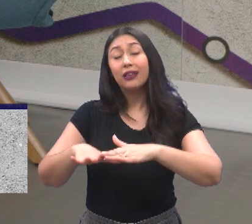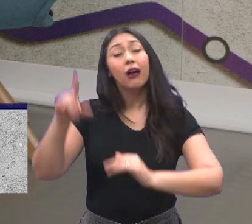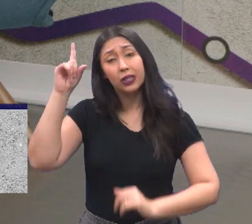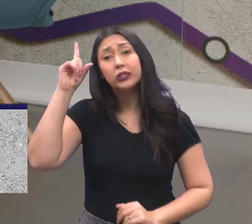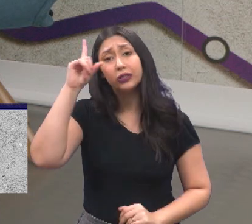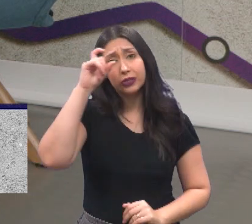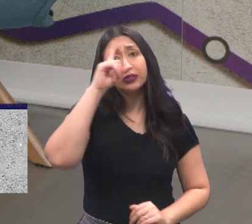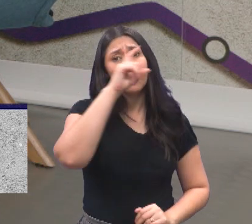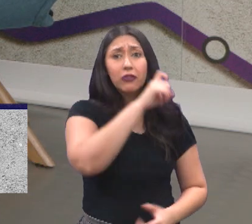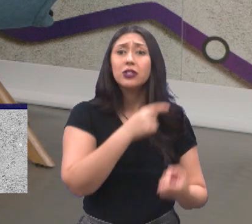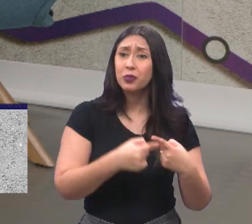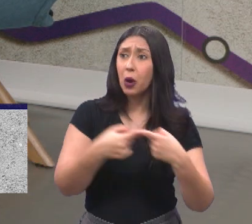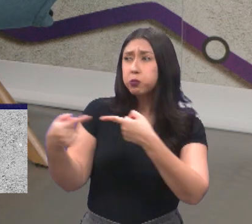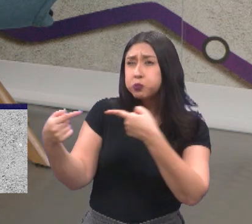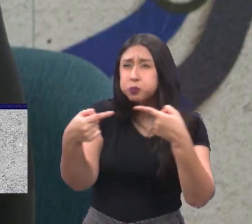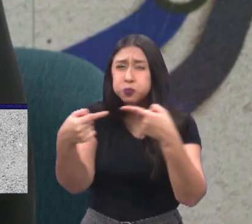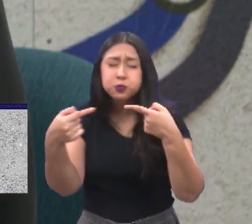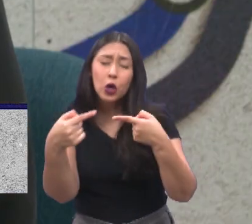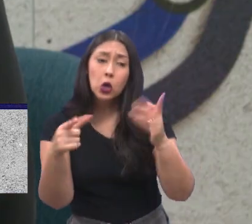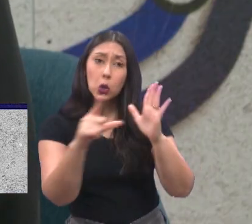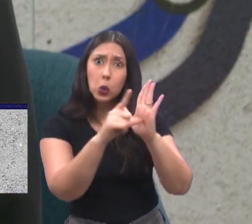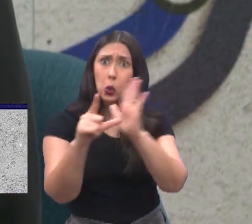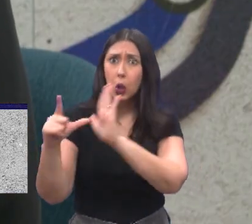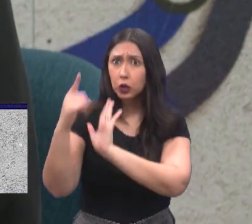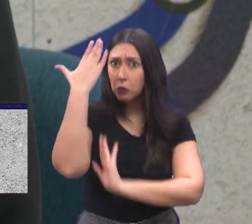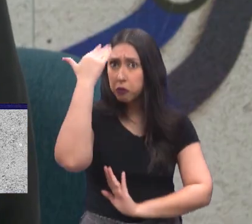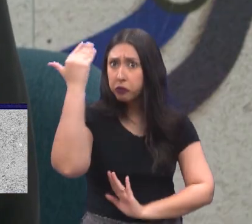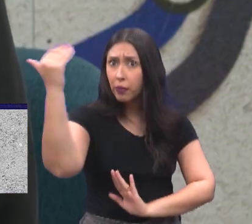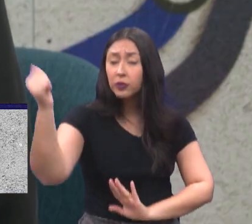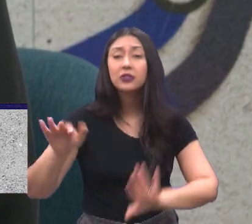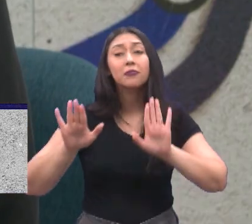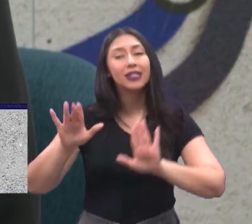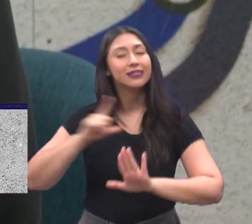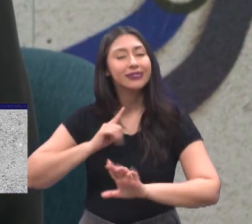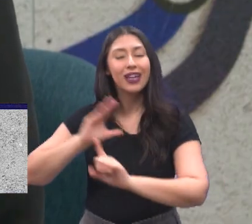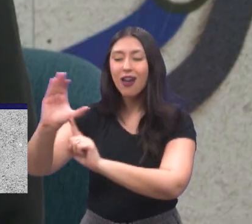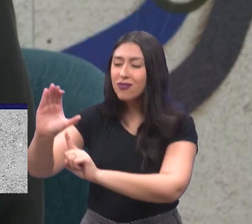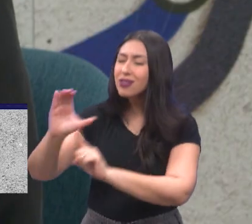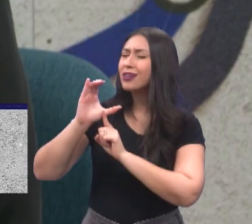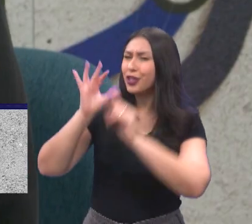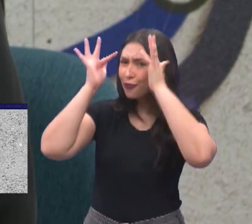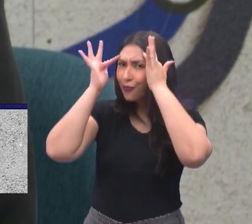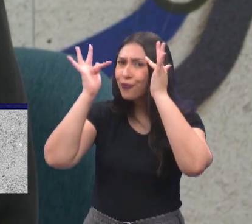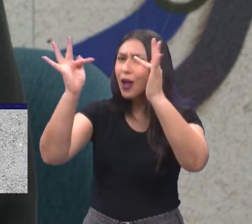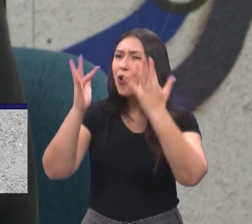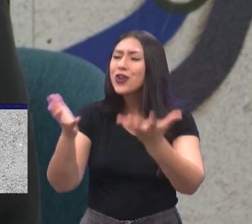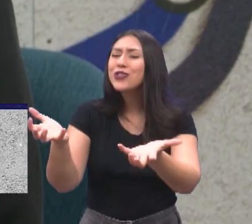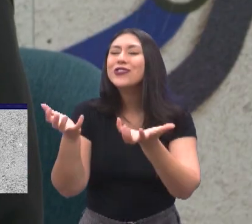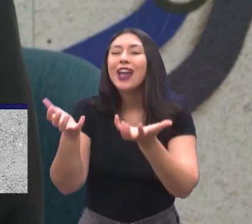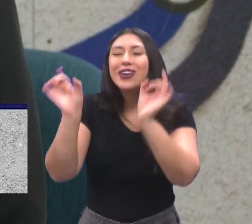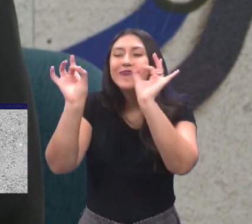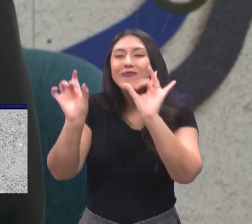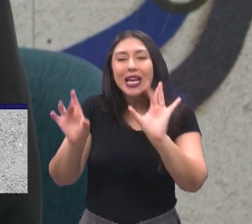a gente está aí concorrendo com a massa, mas a gente tem esse público fiel, né? Que quando quer uma peça especial, ela